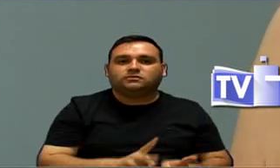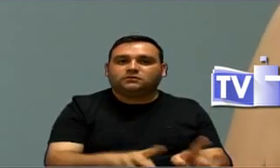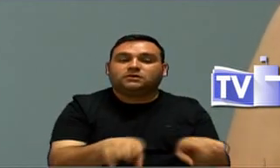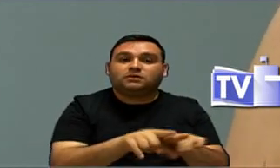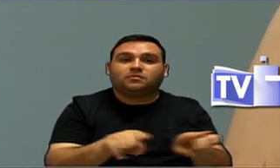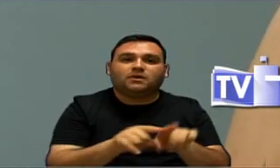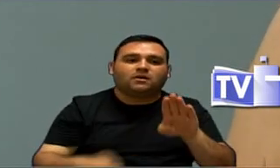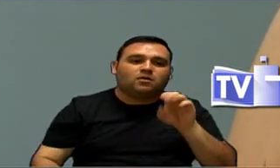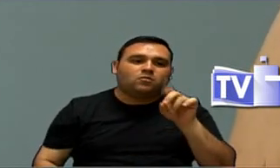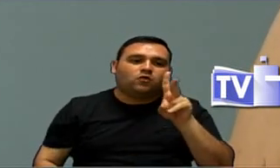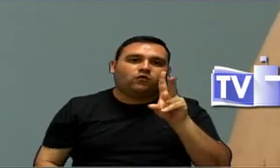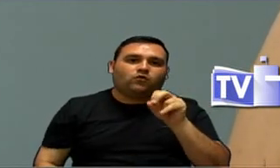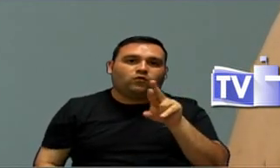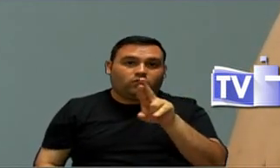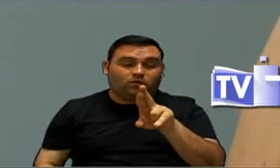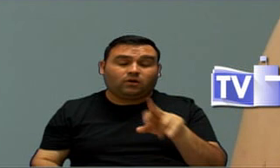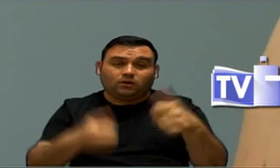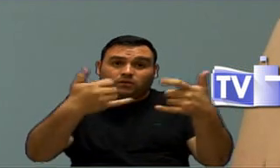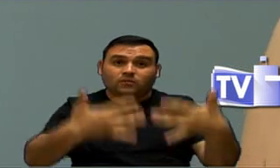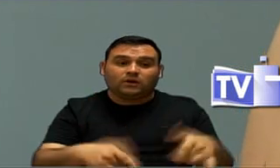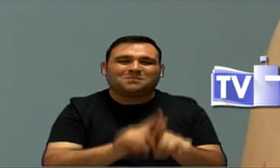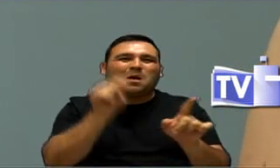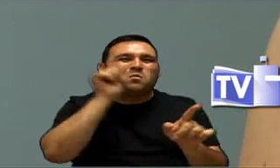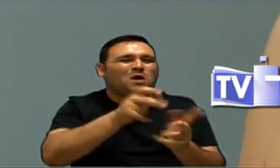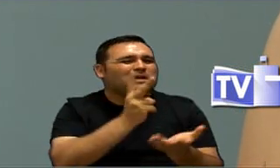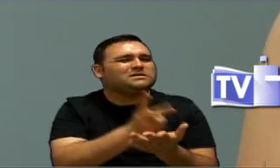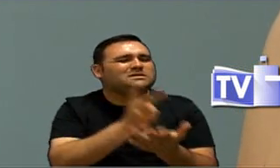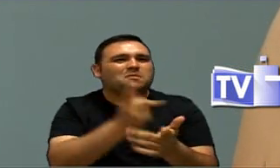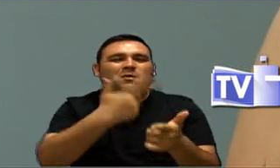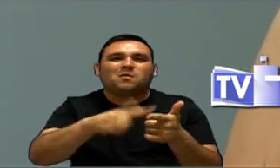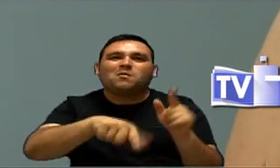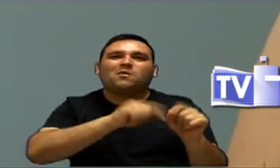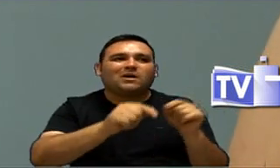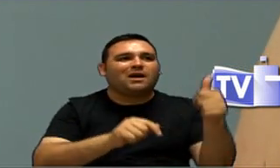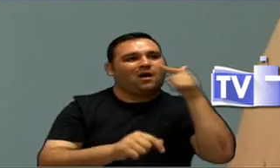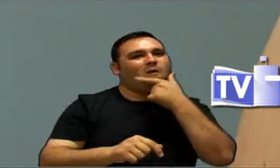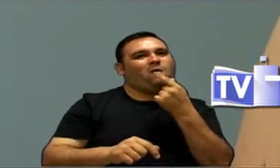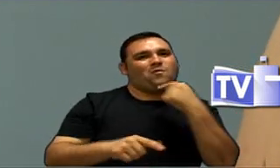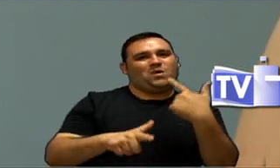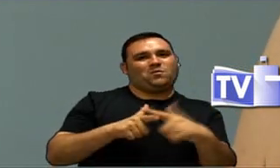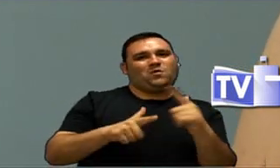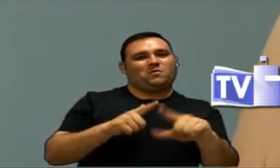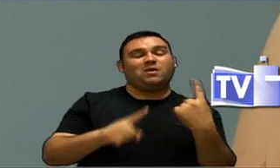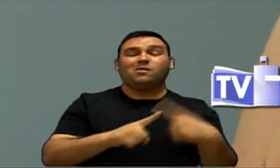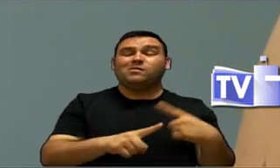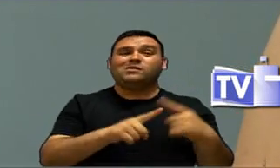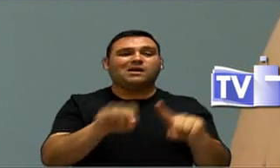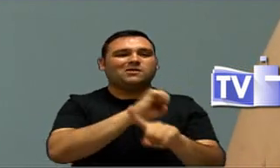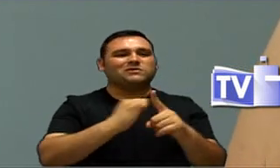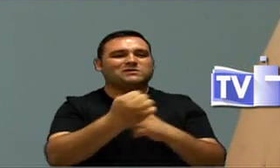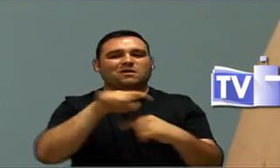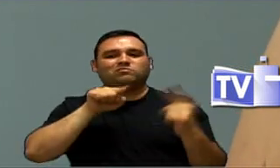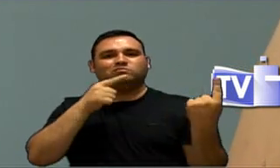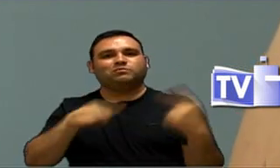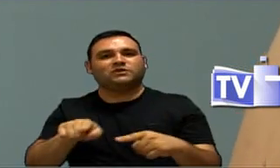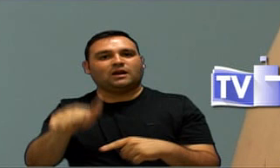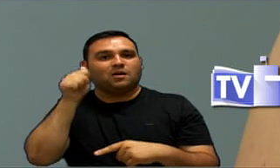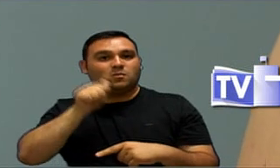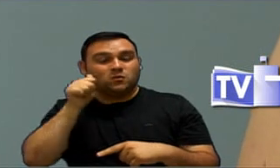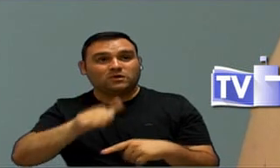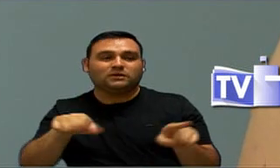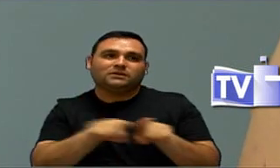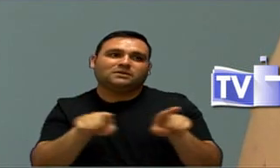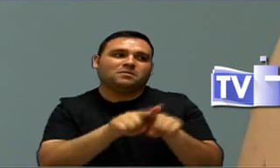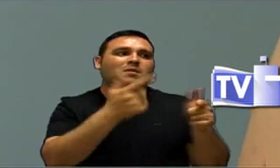que a Beauvoir ela vai colocar que o problema da mulher ela sempre foi um problema dos homens, porque não existe nenhuma questão social que afete a mulher e que não